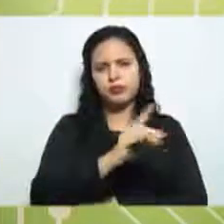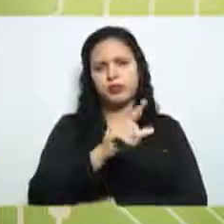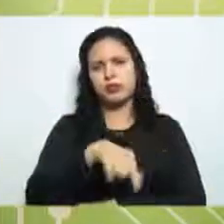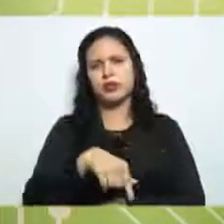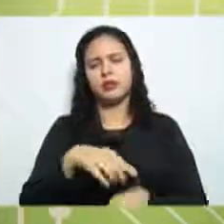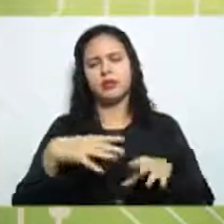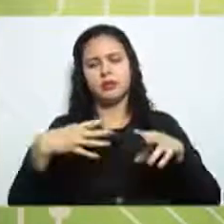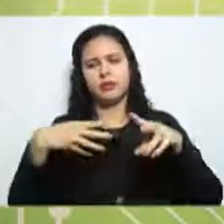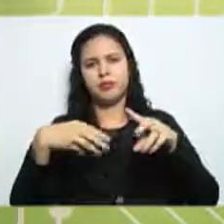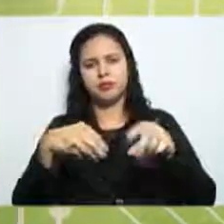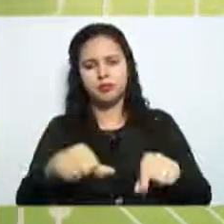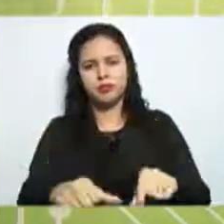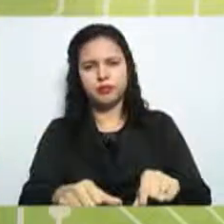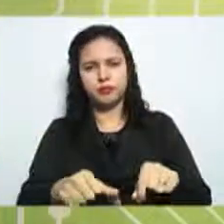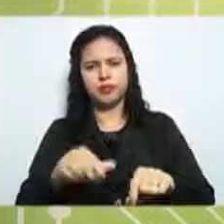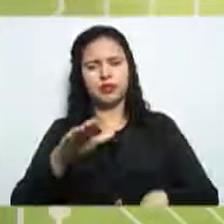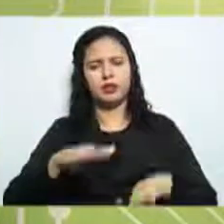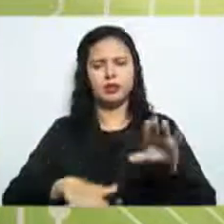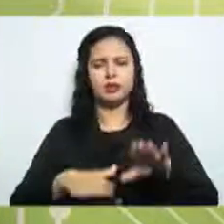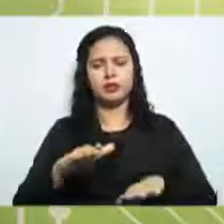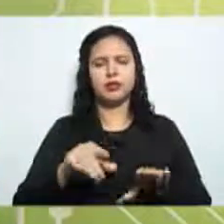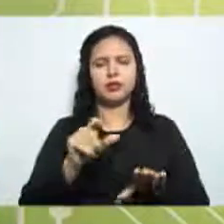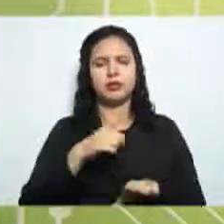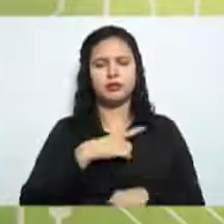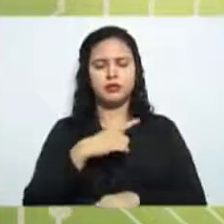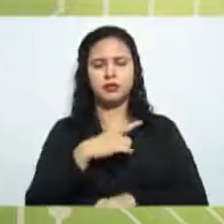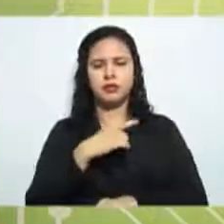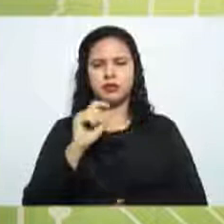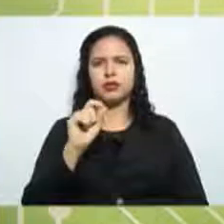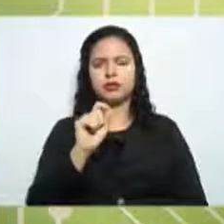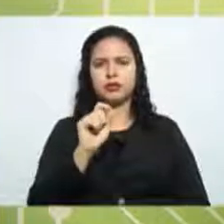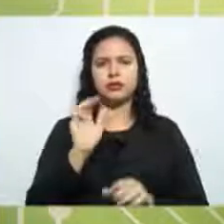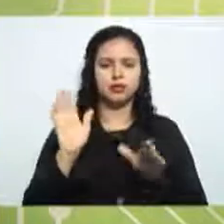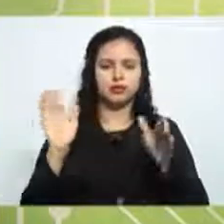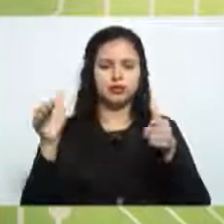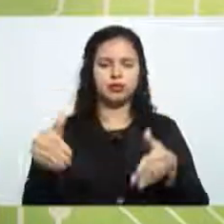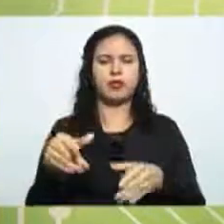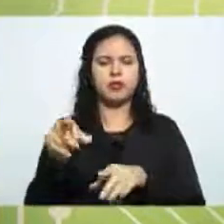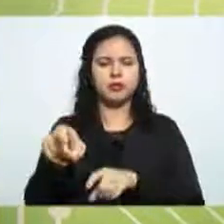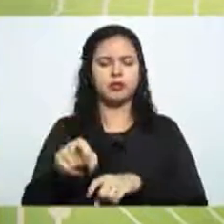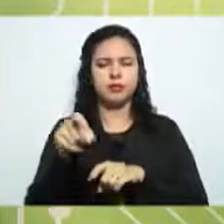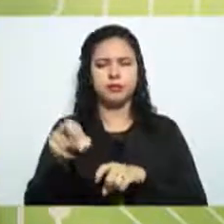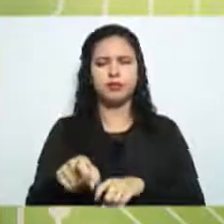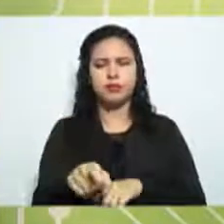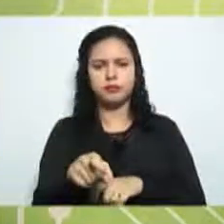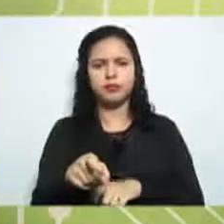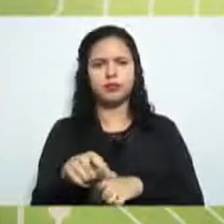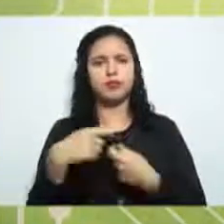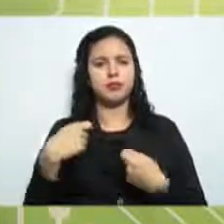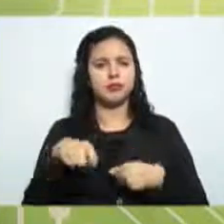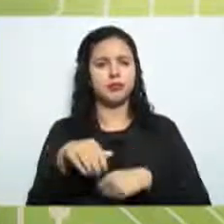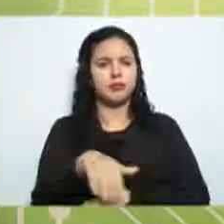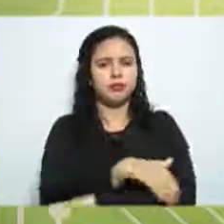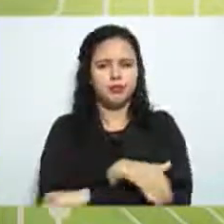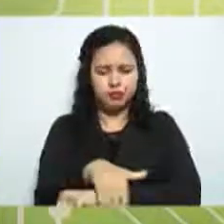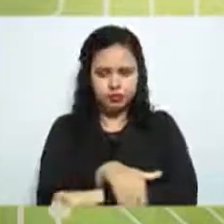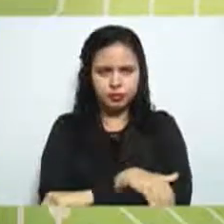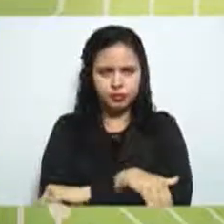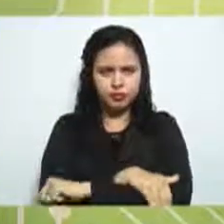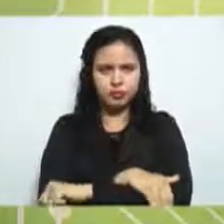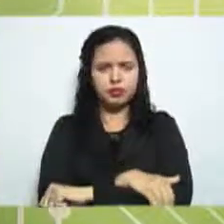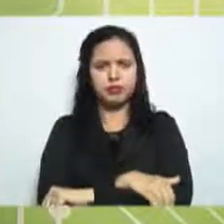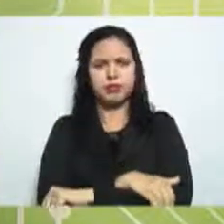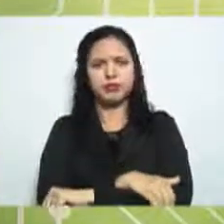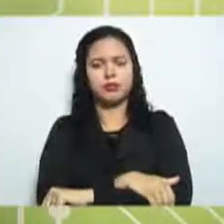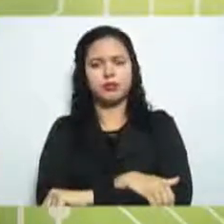destinada à agricultura, muitas vezes ela só vai ter essa destinação realmente ocupada quando a gente tem estradas para chegar até lá. E quando a